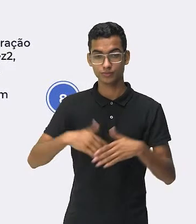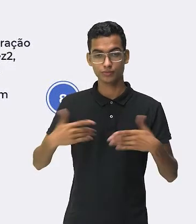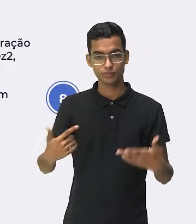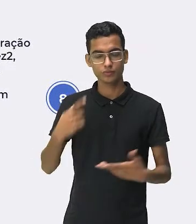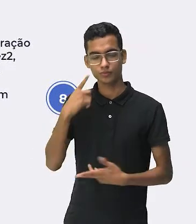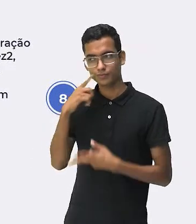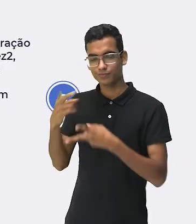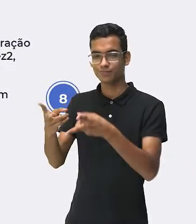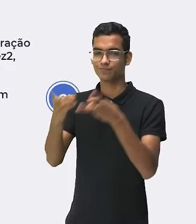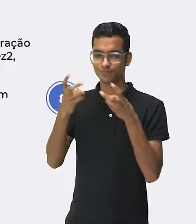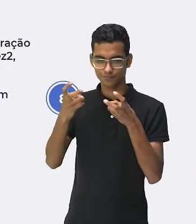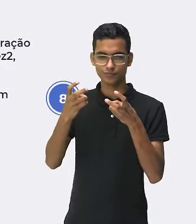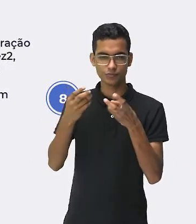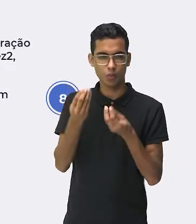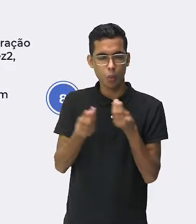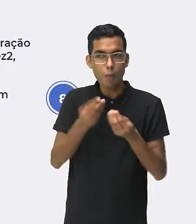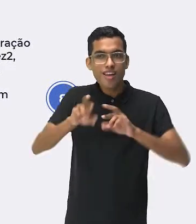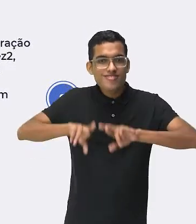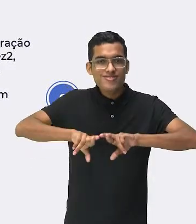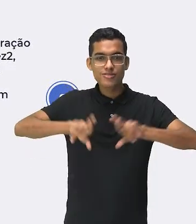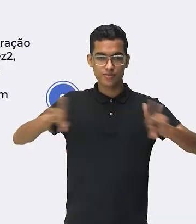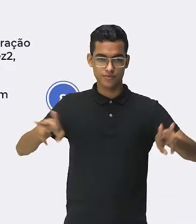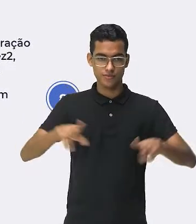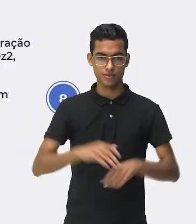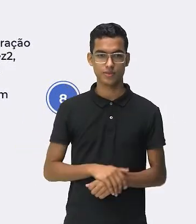milhões de dólares repartidos entre esses